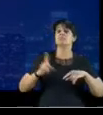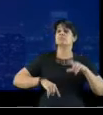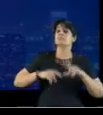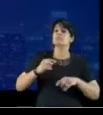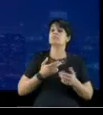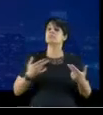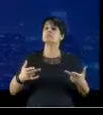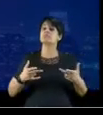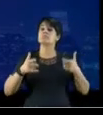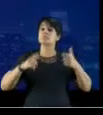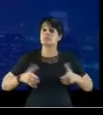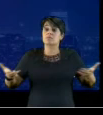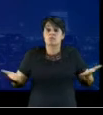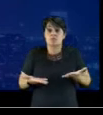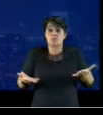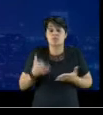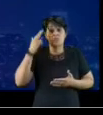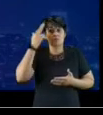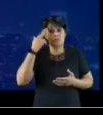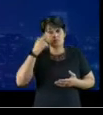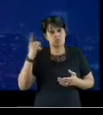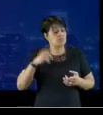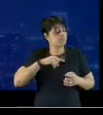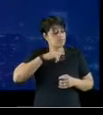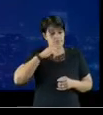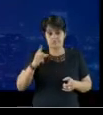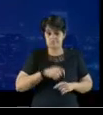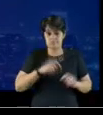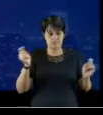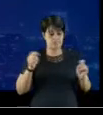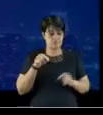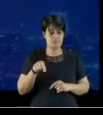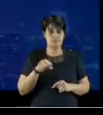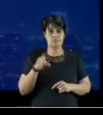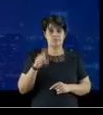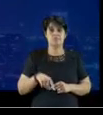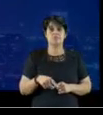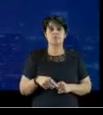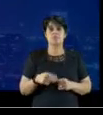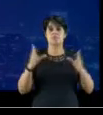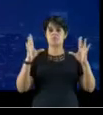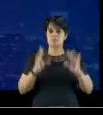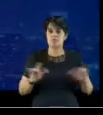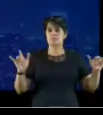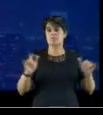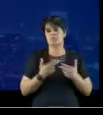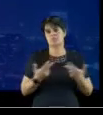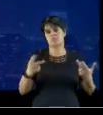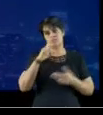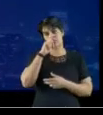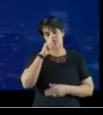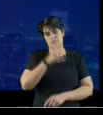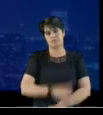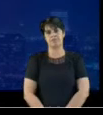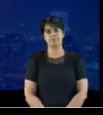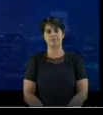aplicável nessa hipótese, não seria suficiente para mitigar tal risco. Como bem,